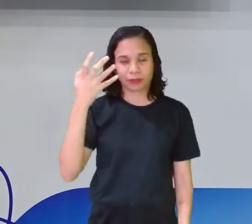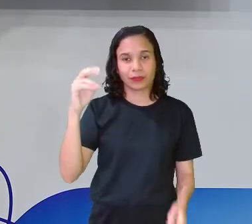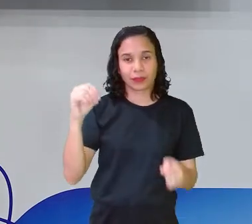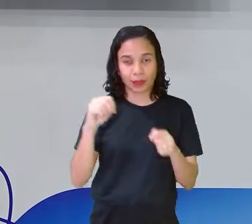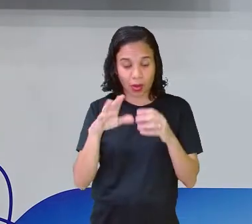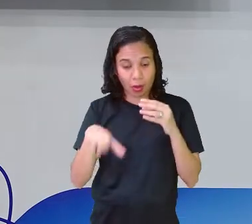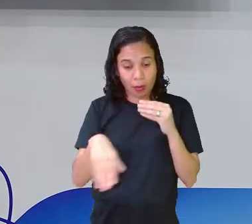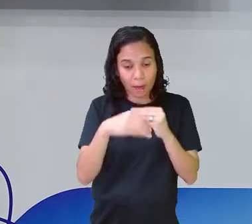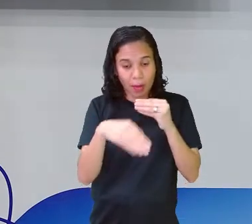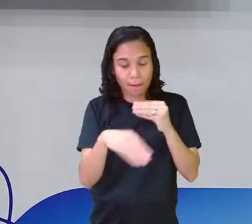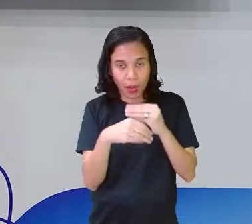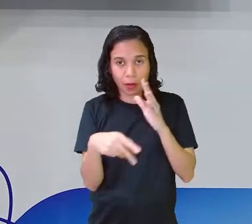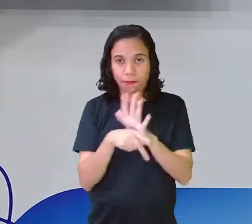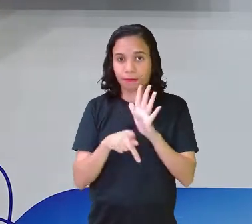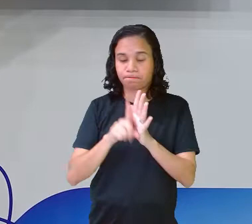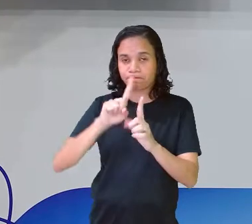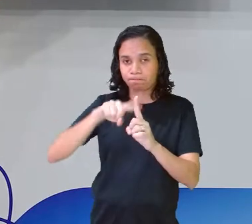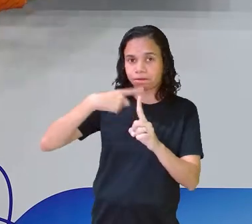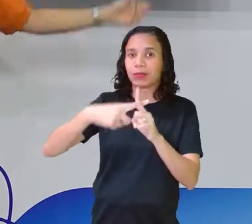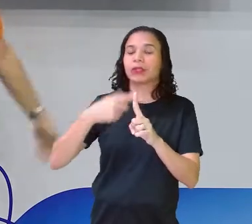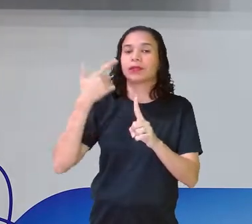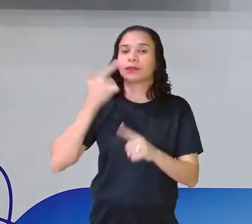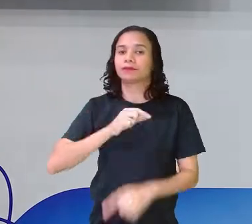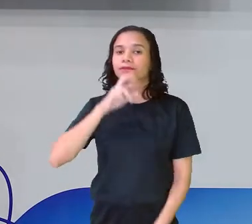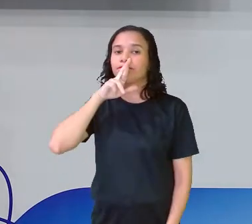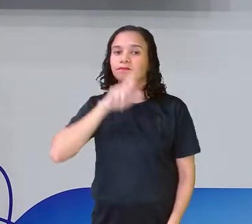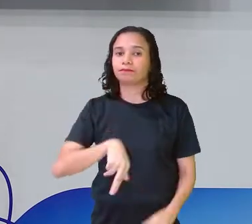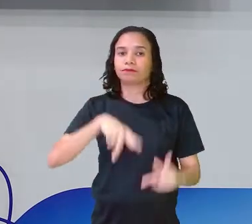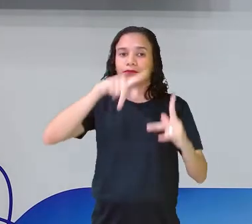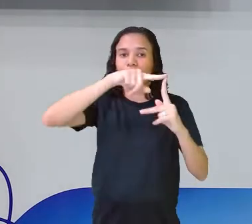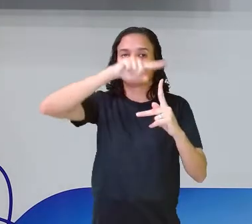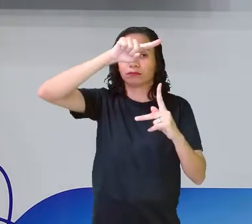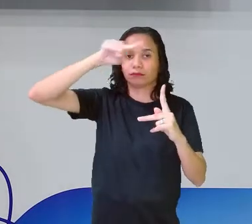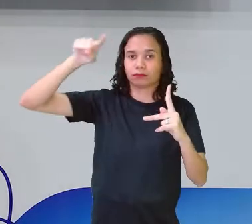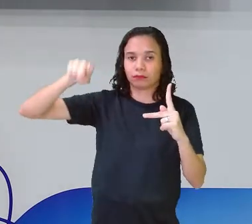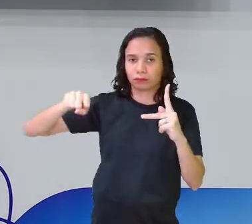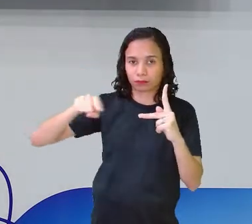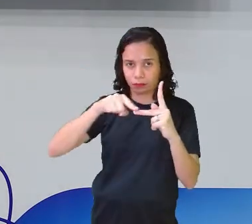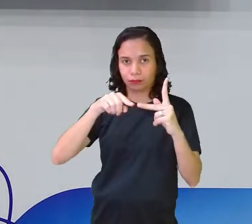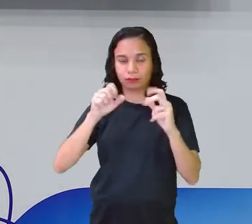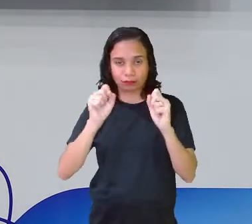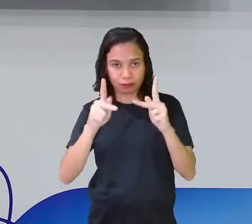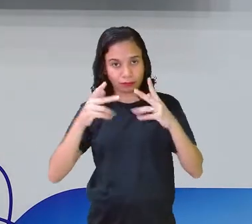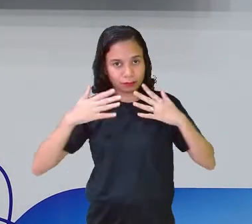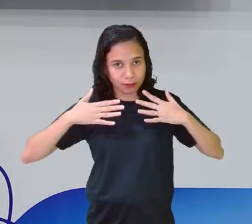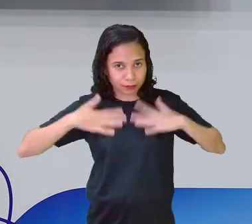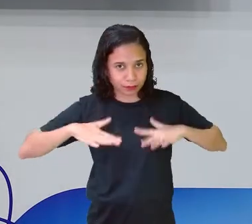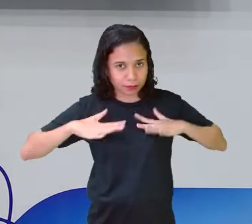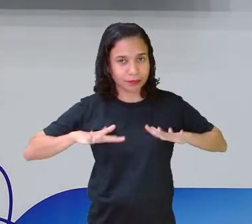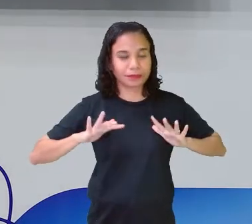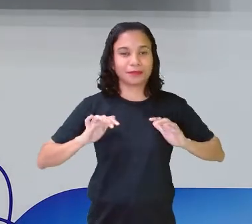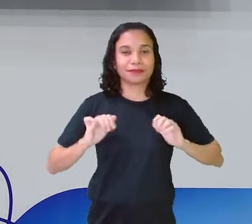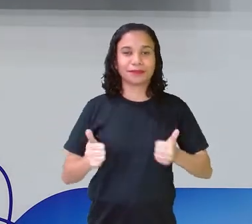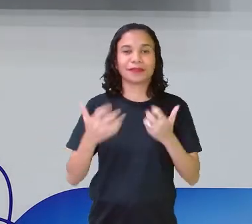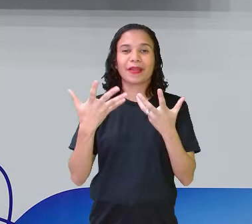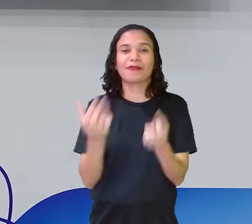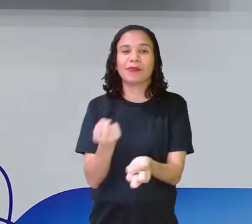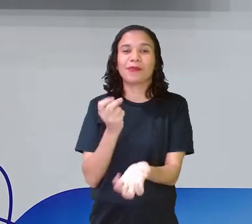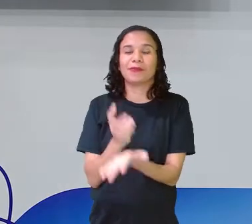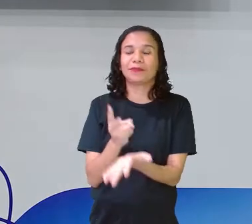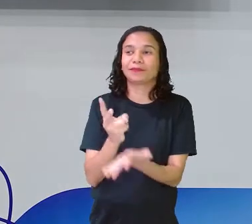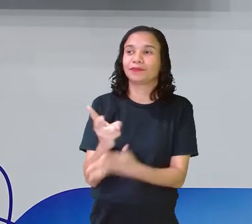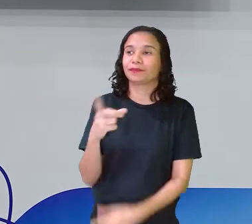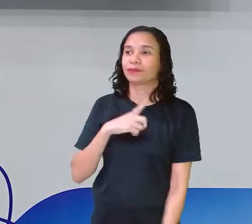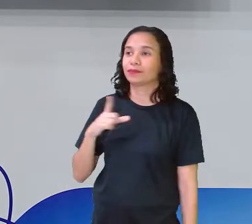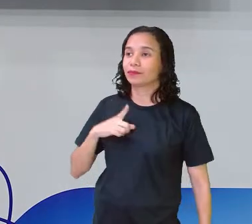a adição dos lados, cheguei no meu perímetro. Tranquilo até aí? Vamos continuar.